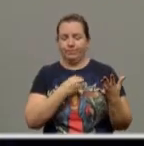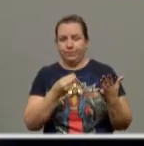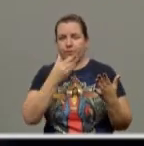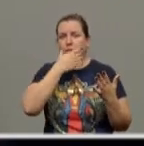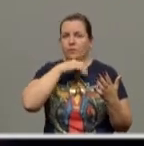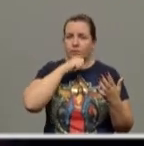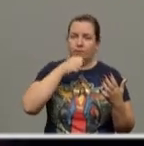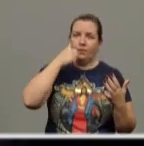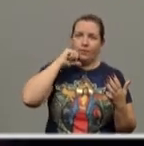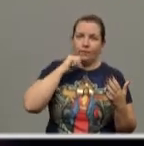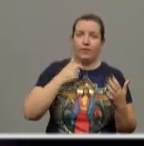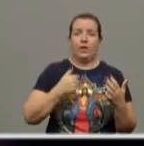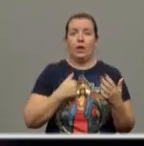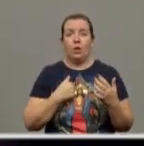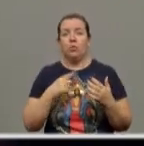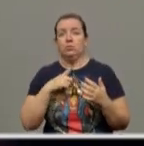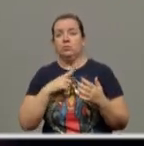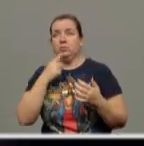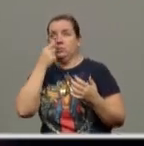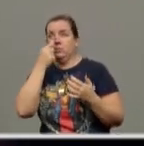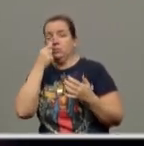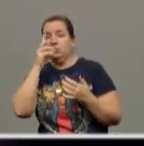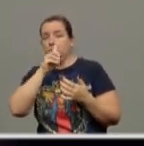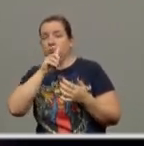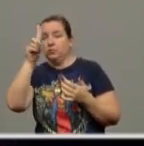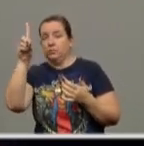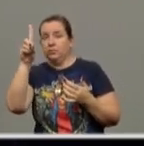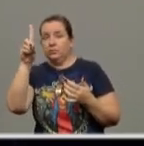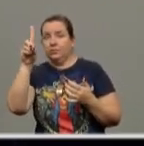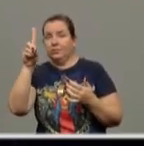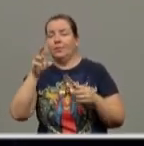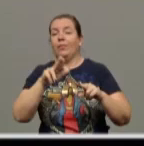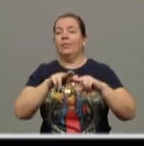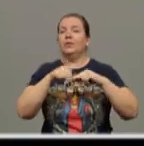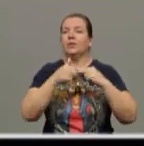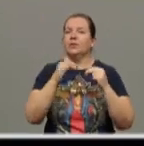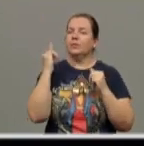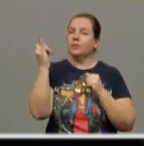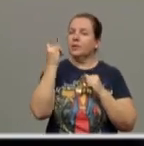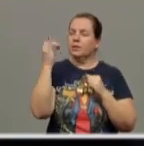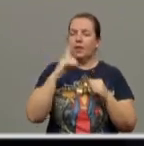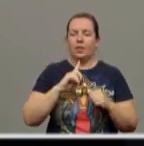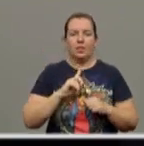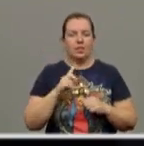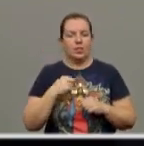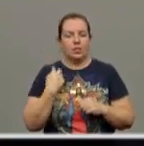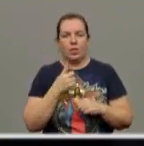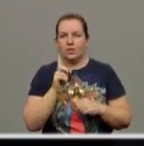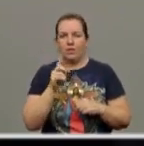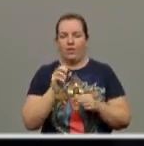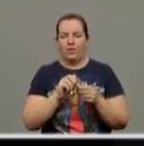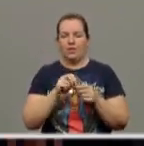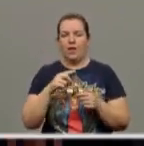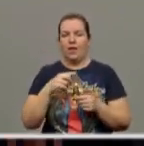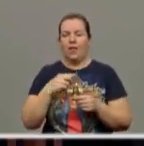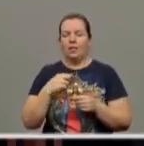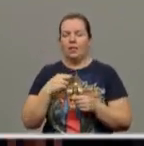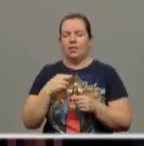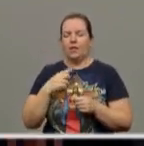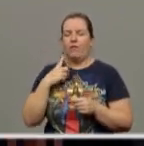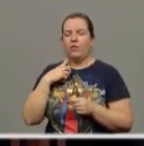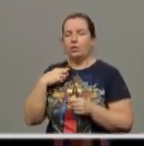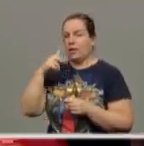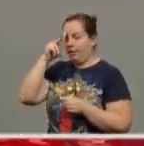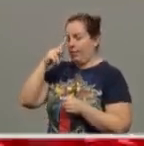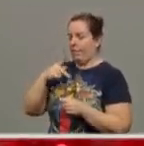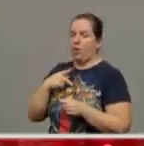minha oração, a minha intimidade com o Senhor. Por isso a importância de nós não queremos fazer a nossa vontade. Então,